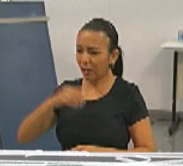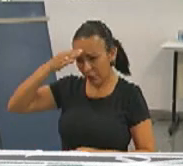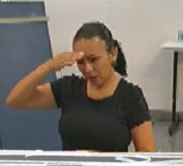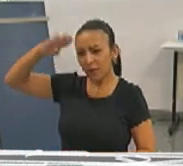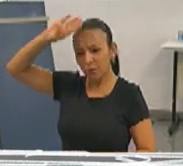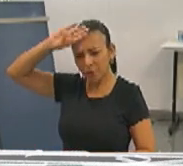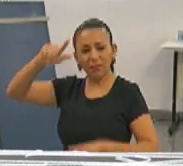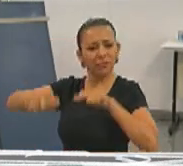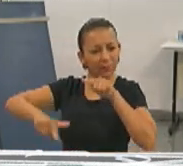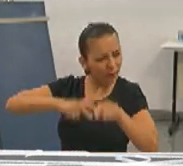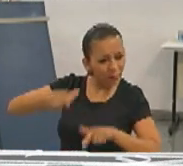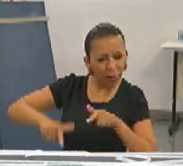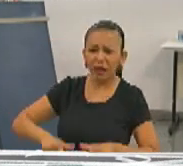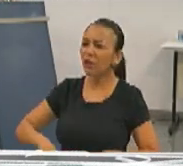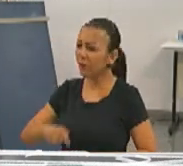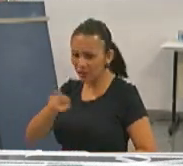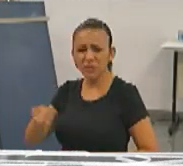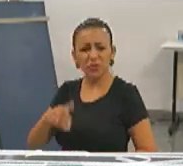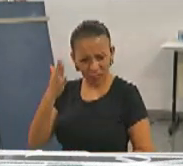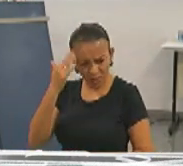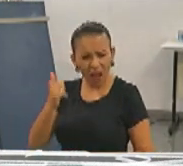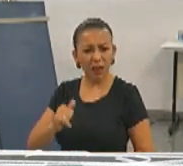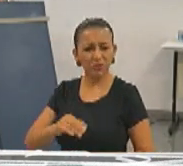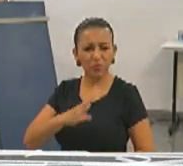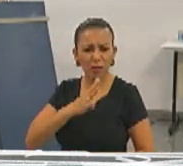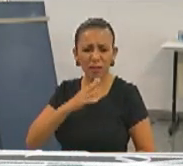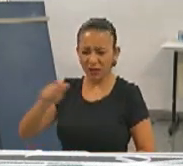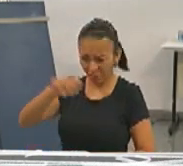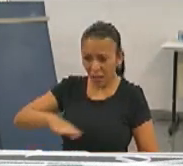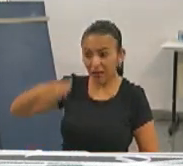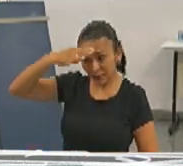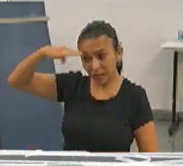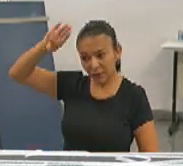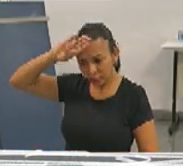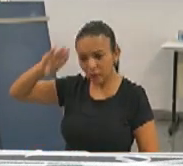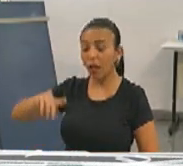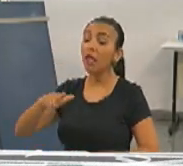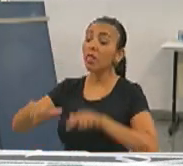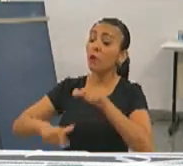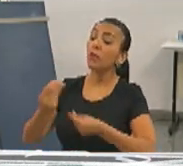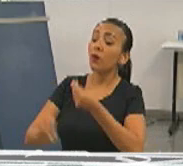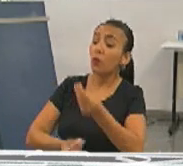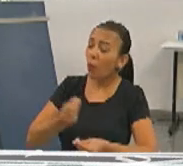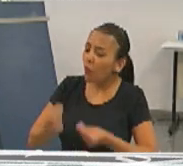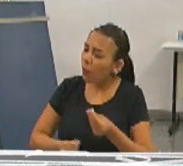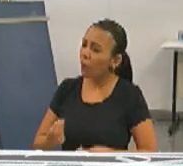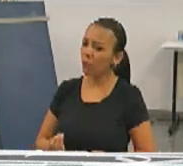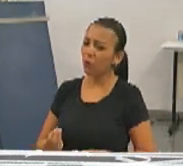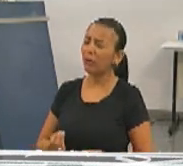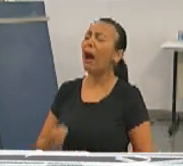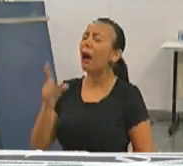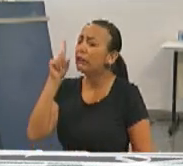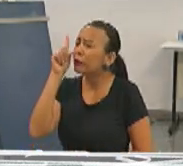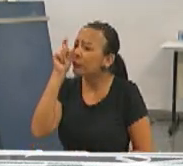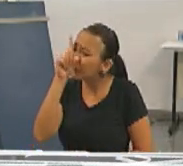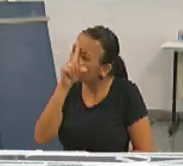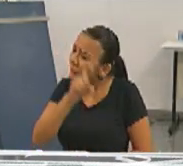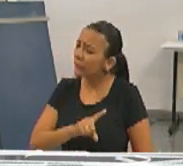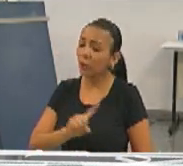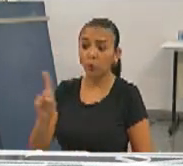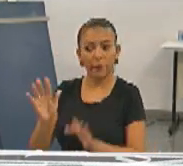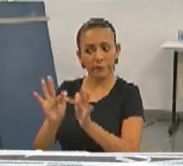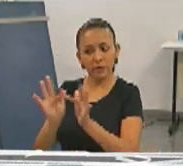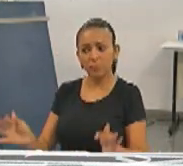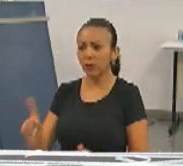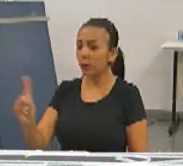Eu não sei se todos sabem, né, se todos aqui são da área da enfermagem, mas a escala da enfermagem é uma questão complexa de ser feita, não é simples.